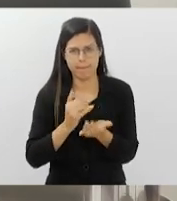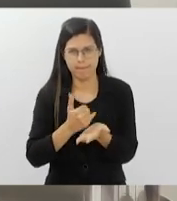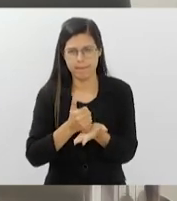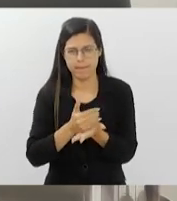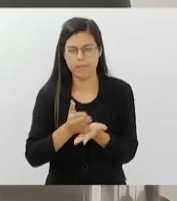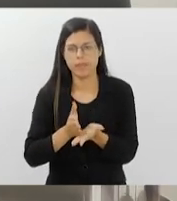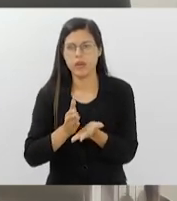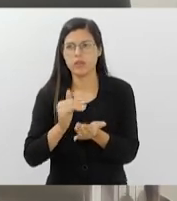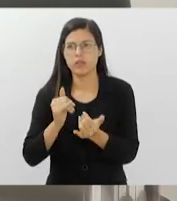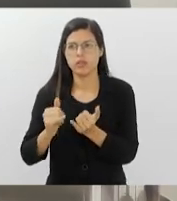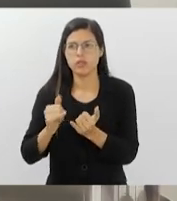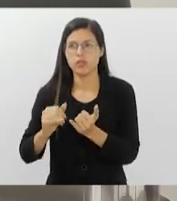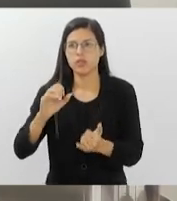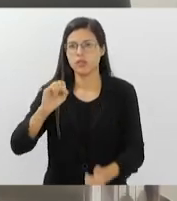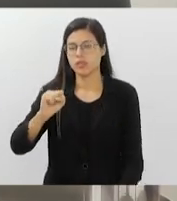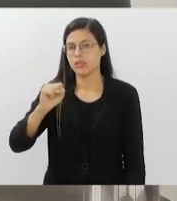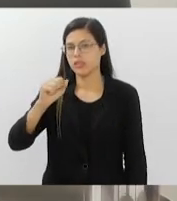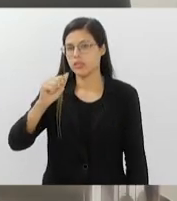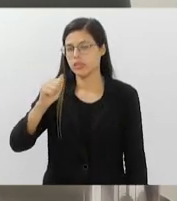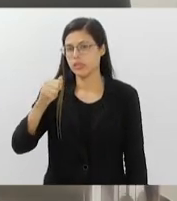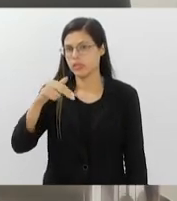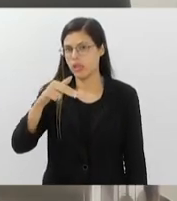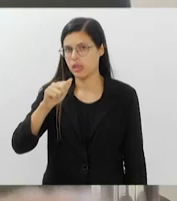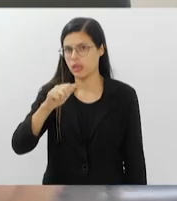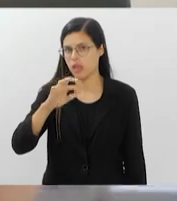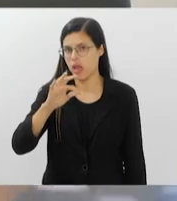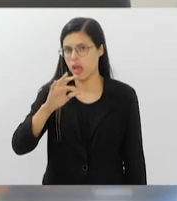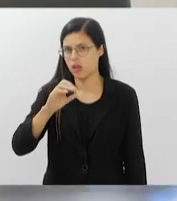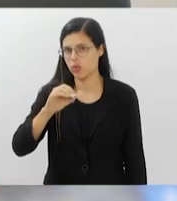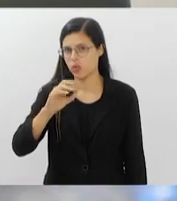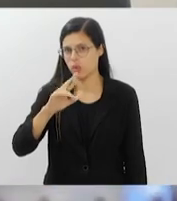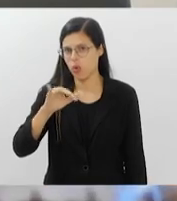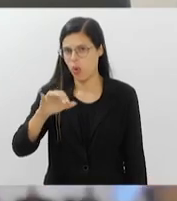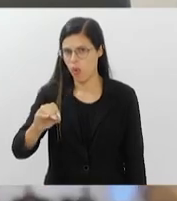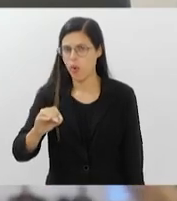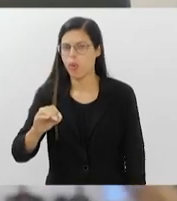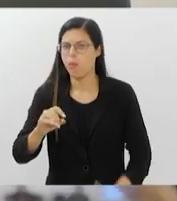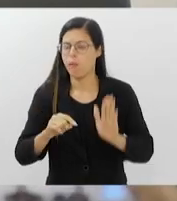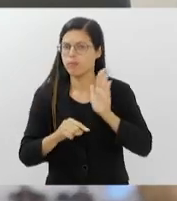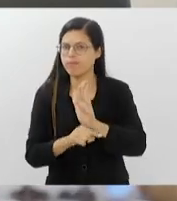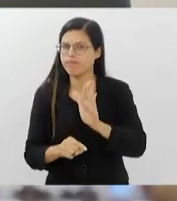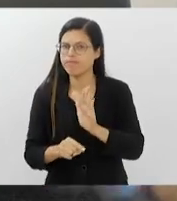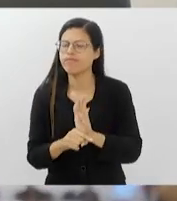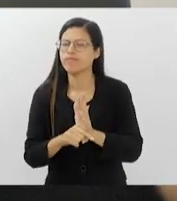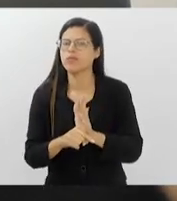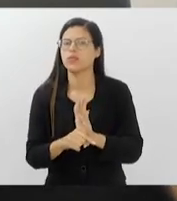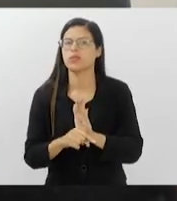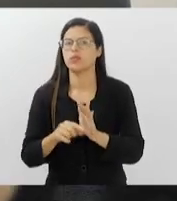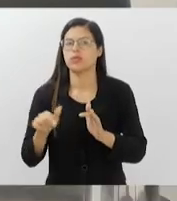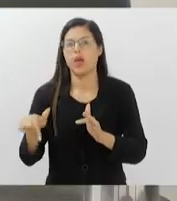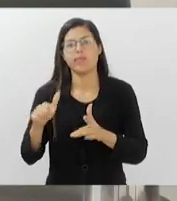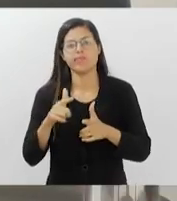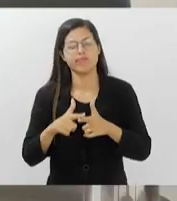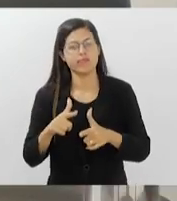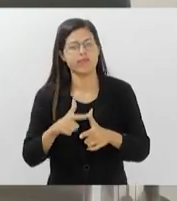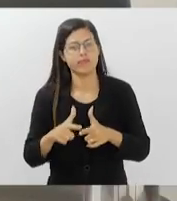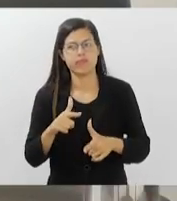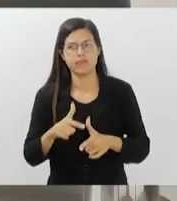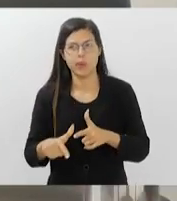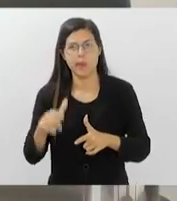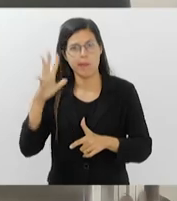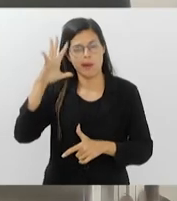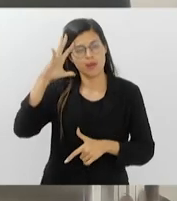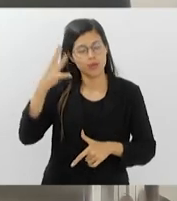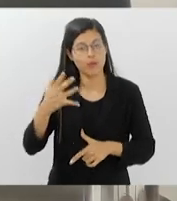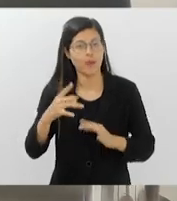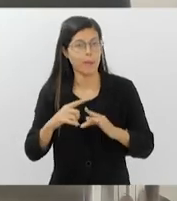para o Sanatório penal para enfrentar para contribuir com a solução dos problemas mas não consigo